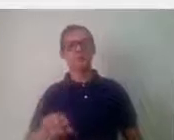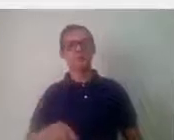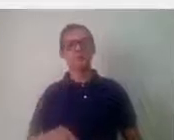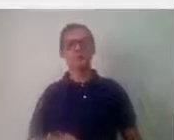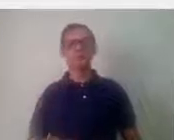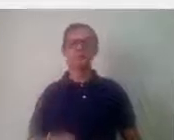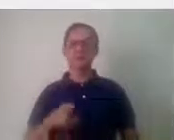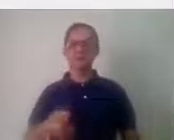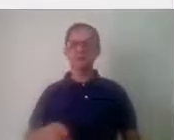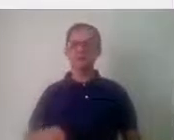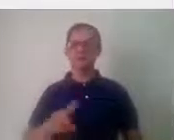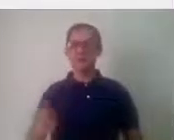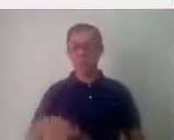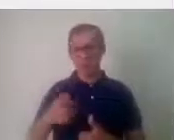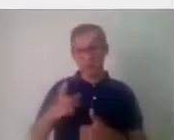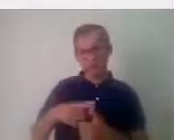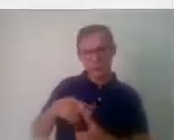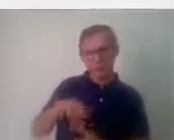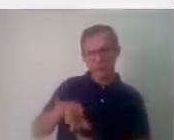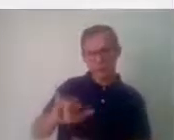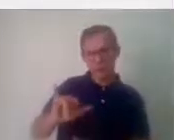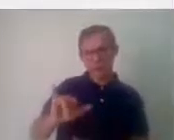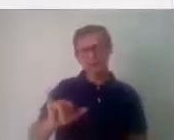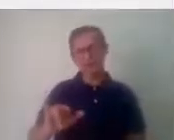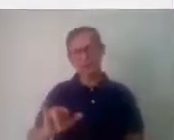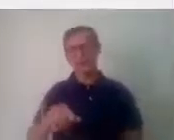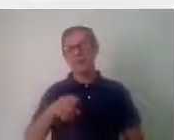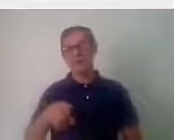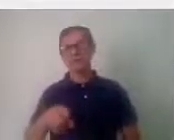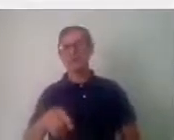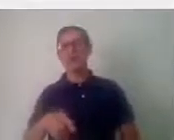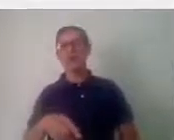falando, olha, você vai integrar primeiro em relação a y. Se você